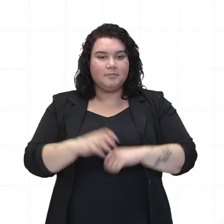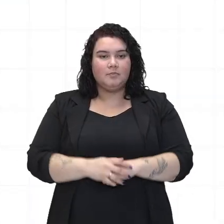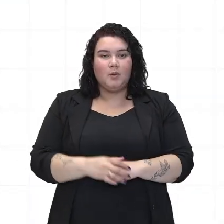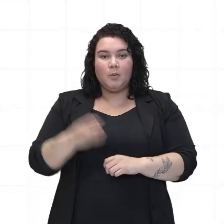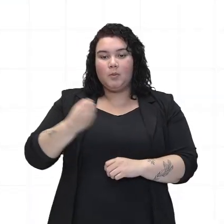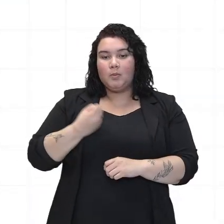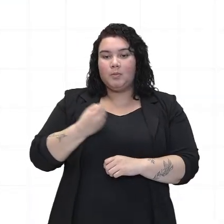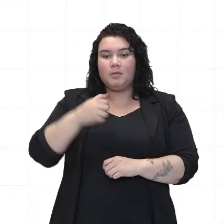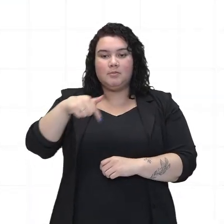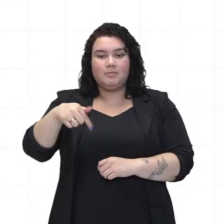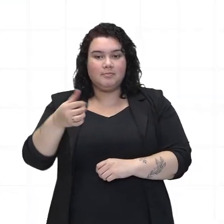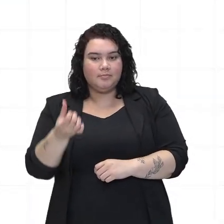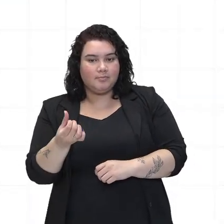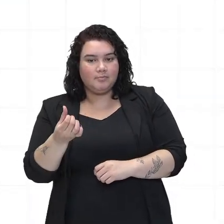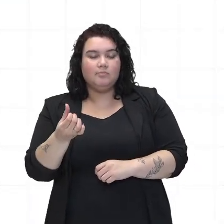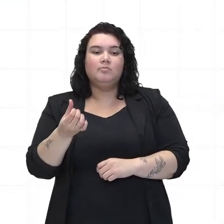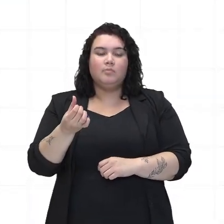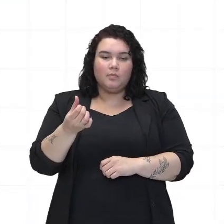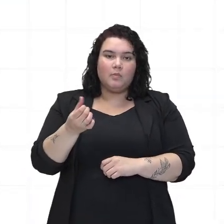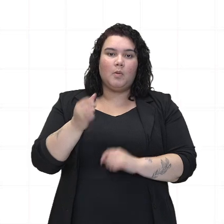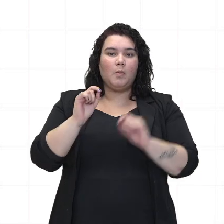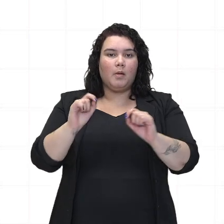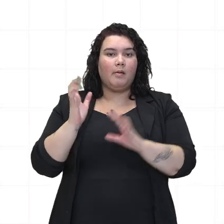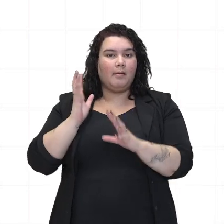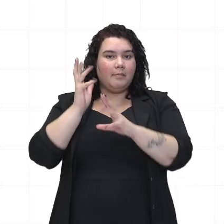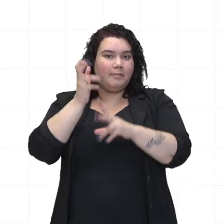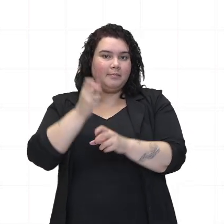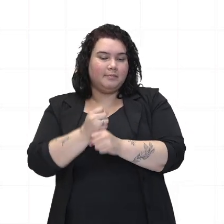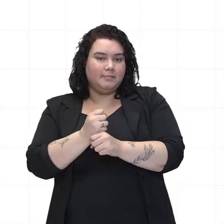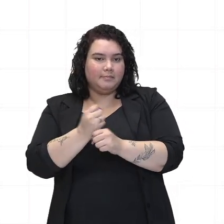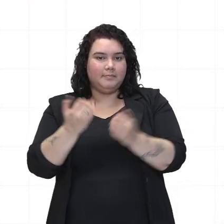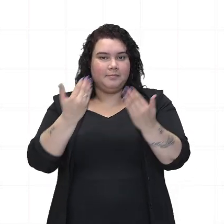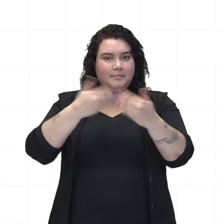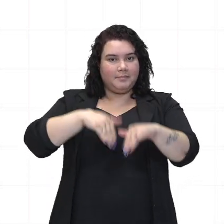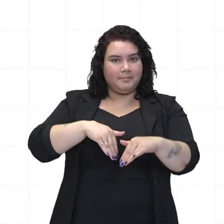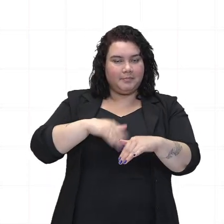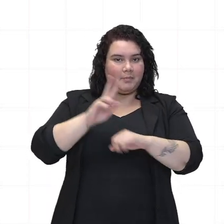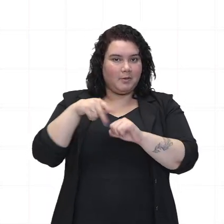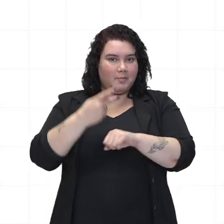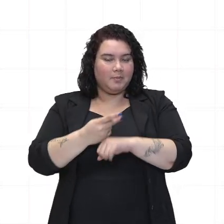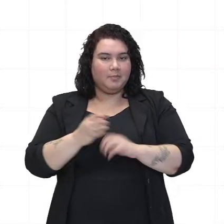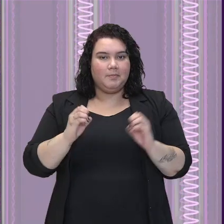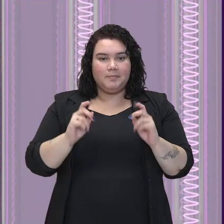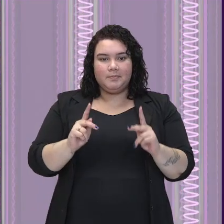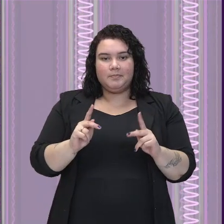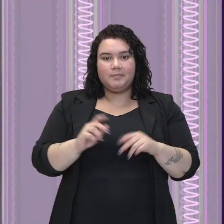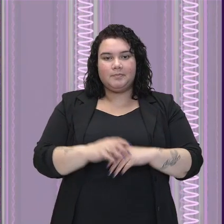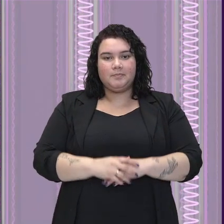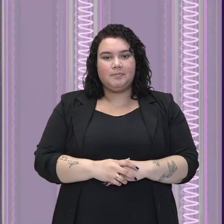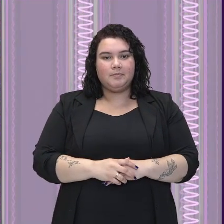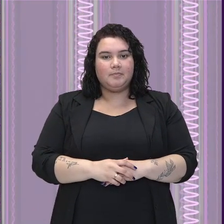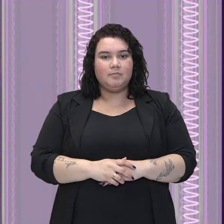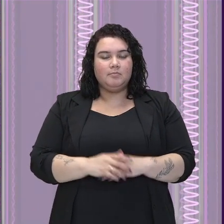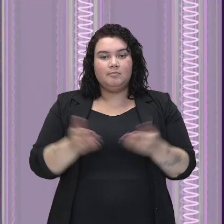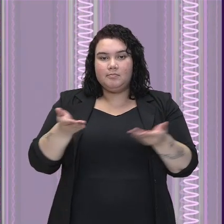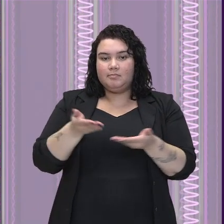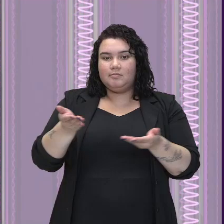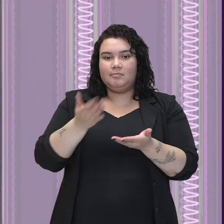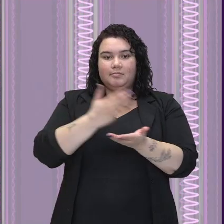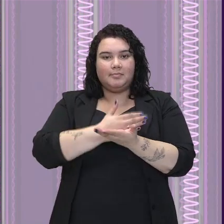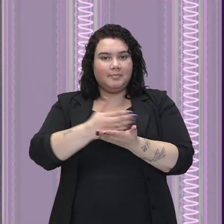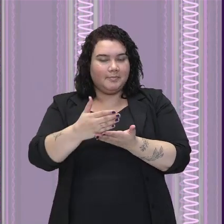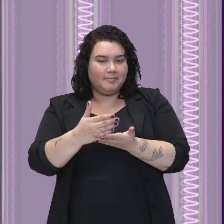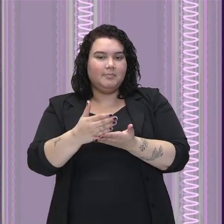número 76, temos a nossa revisão e depois a avaliação. Muito bem, então te